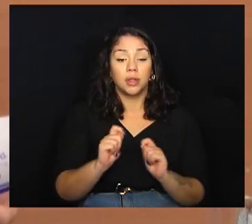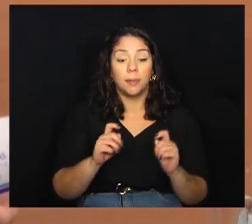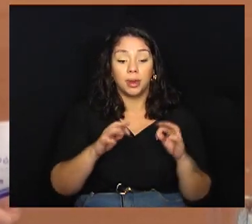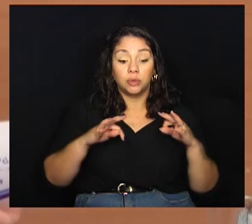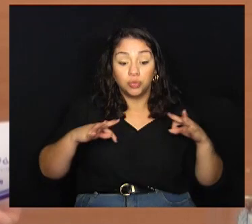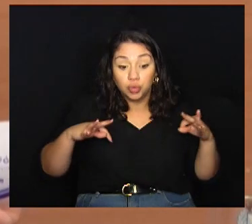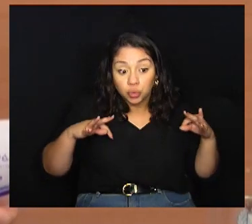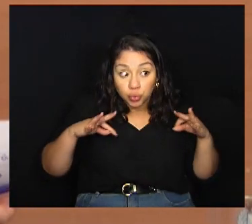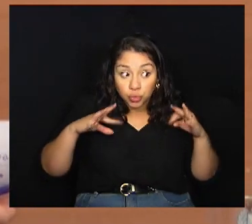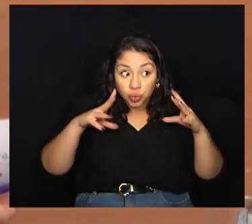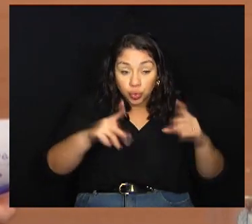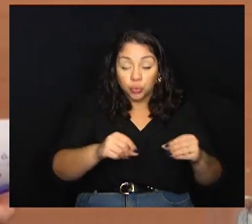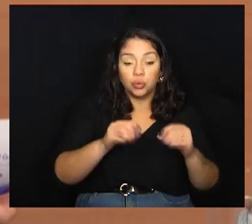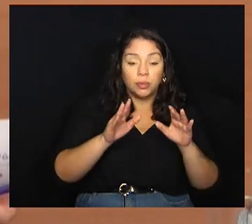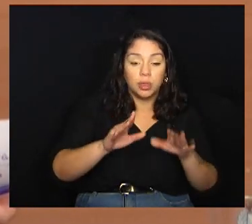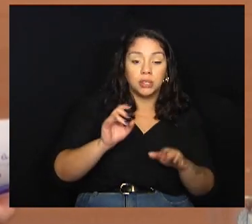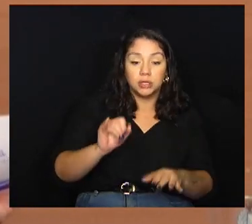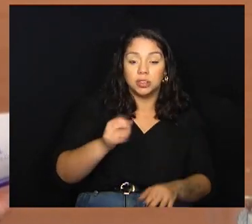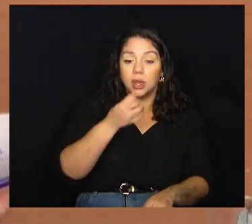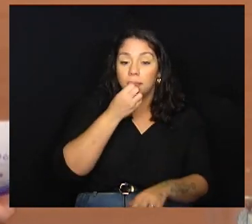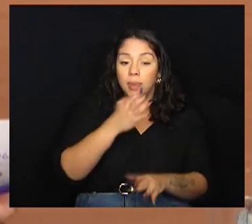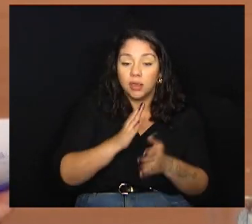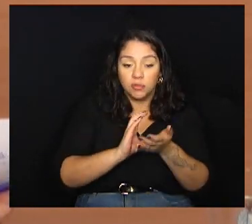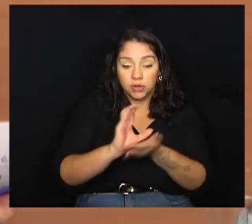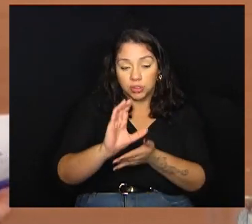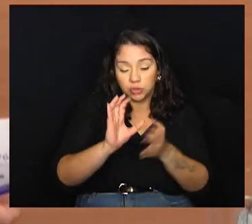bem investida, planejada, pode